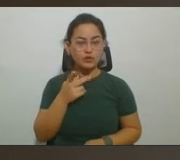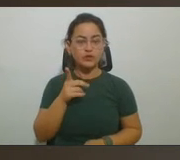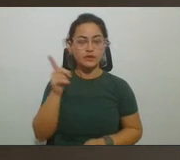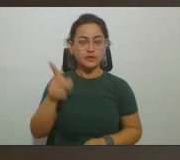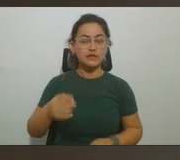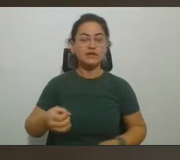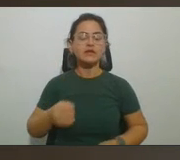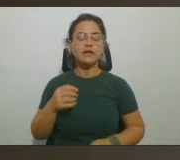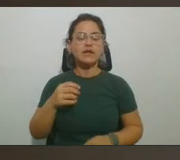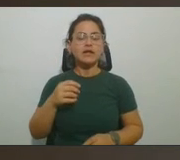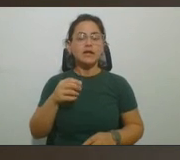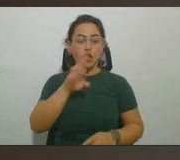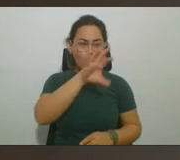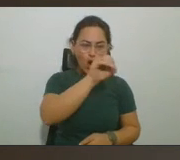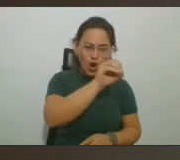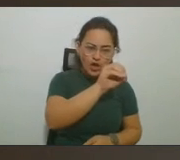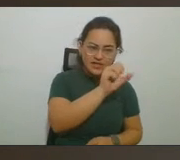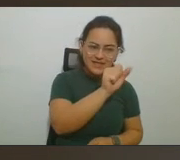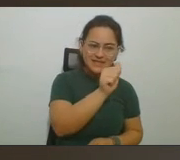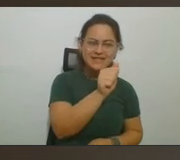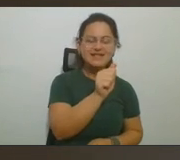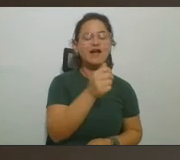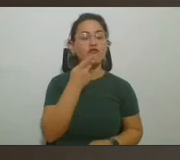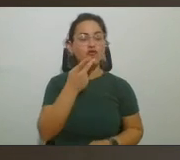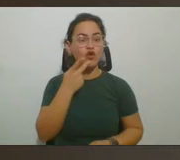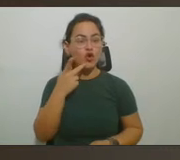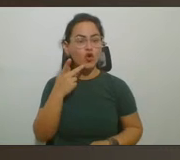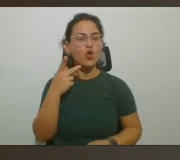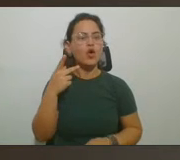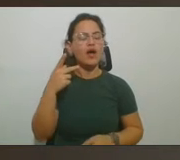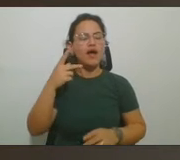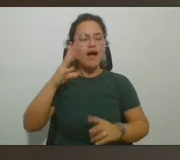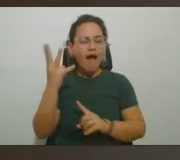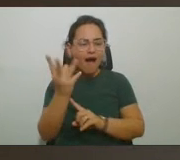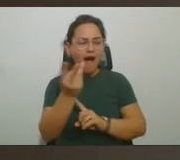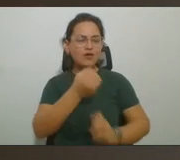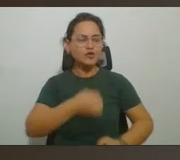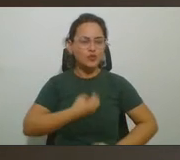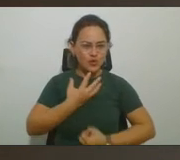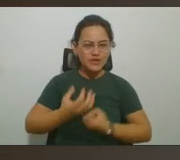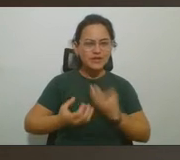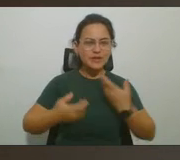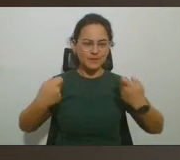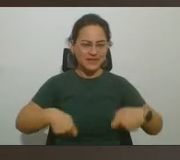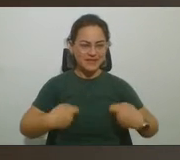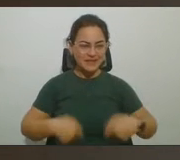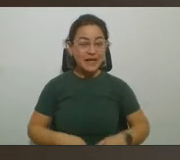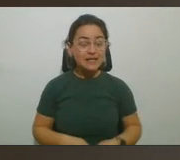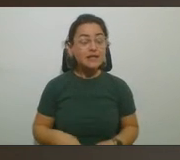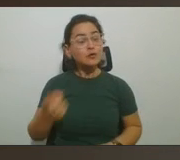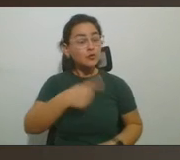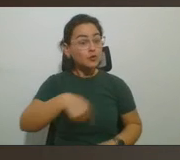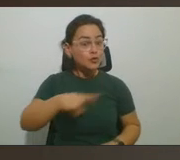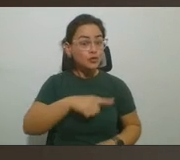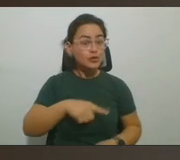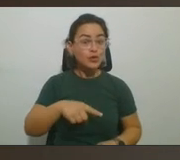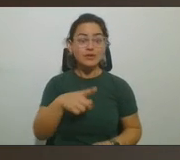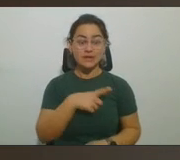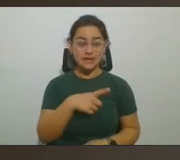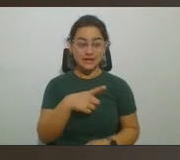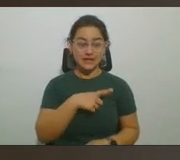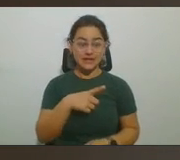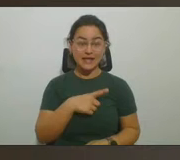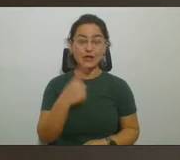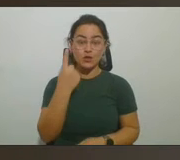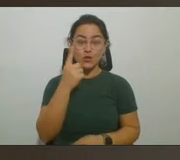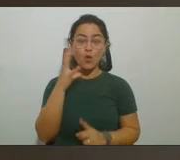em Rosa Fischer, para lhes dizer que esse é um dos motivos que em cada congresso temos conosco pelo menos um